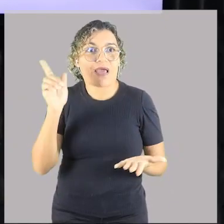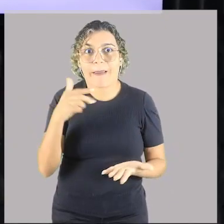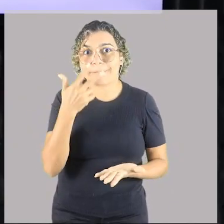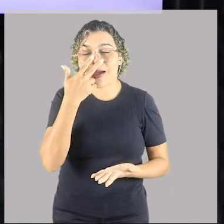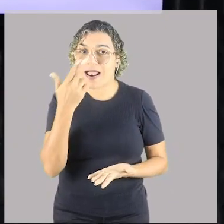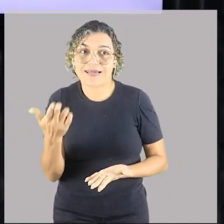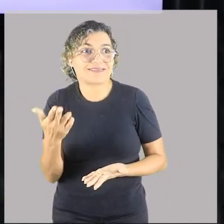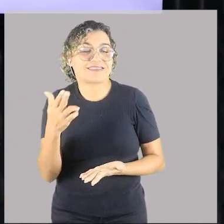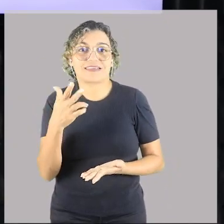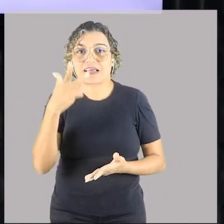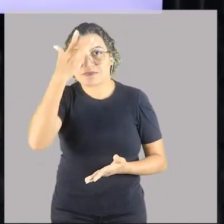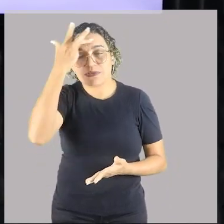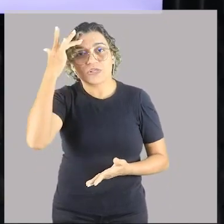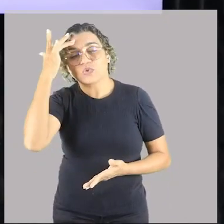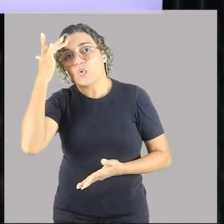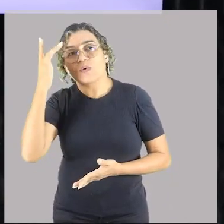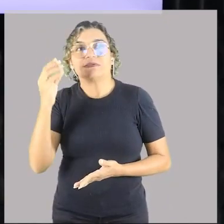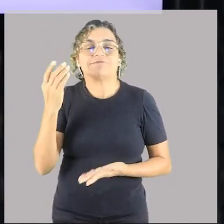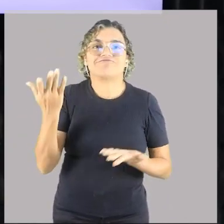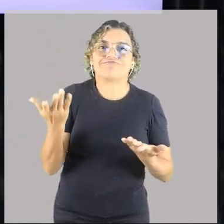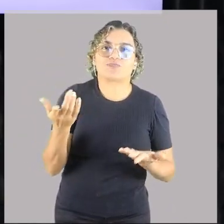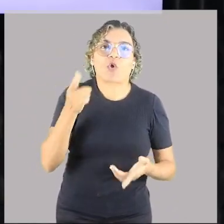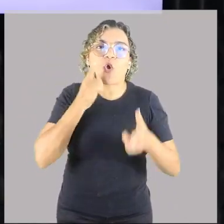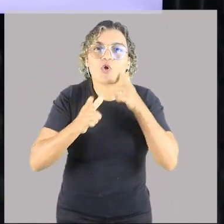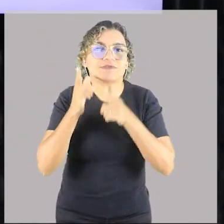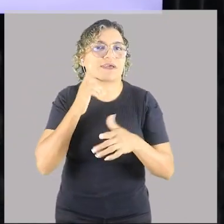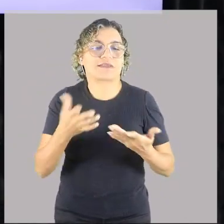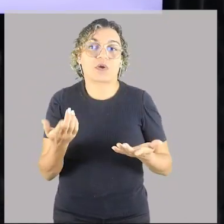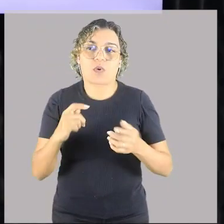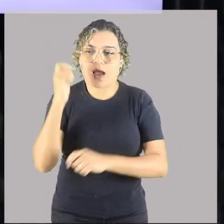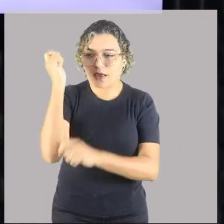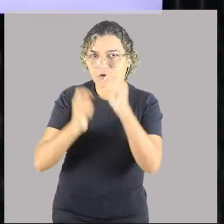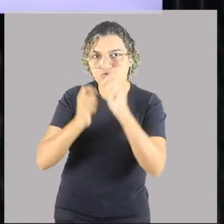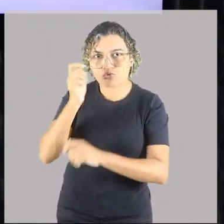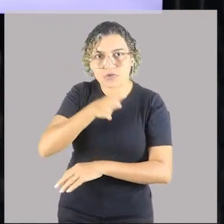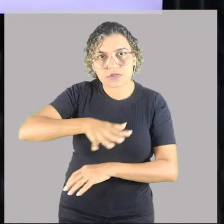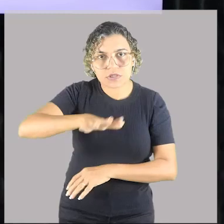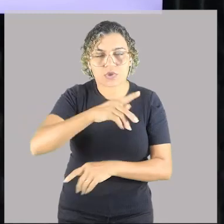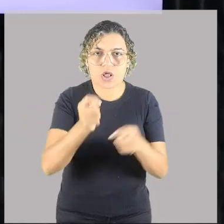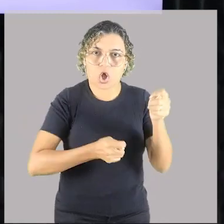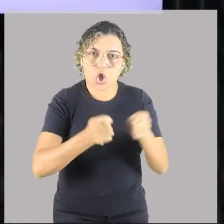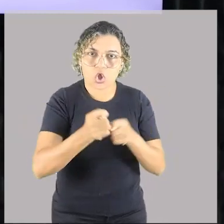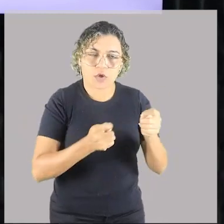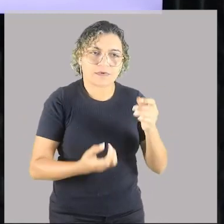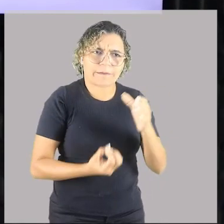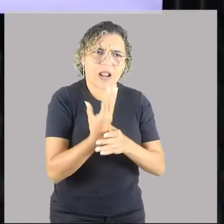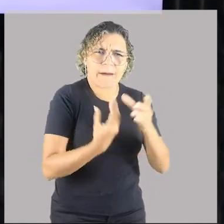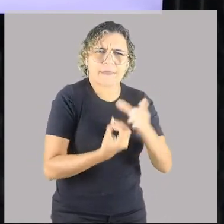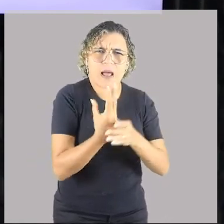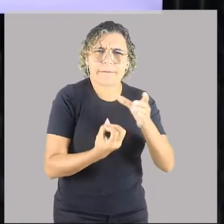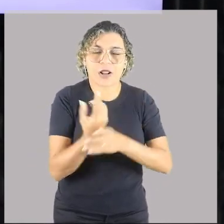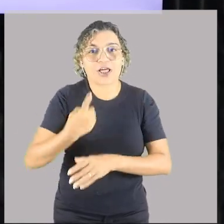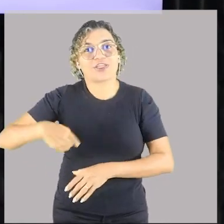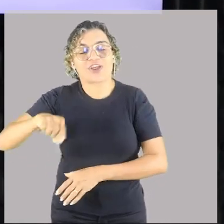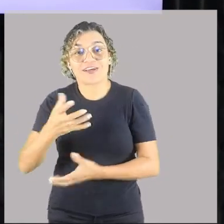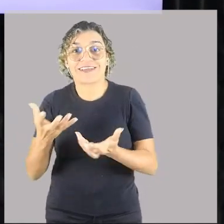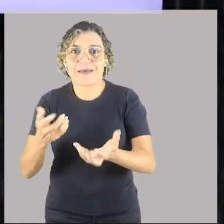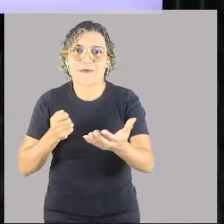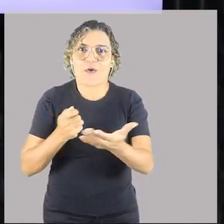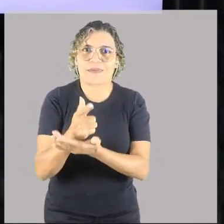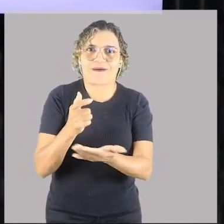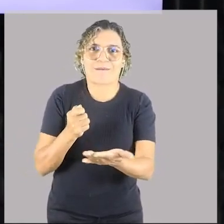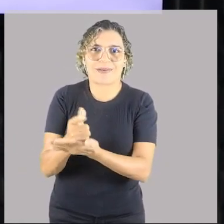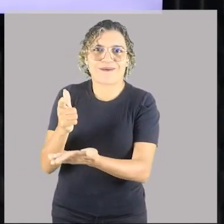pegou. A indústria, os setores econômicos passam a produzir em grande escala e nós queremos